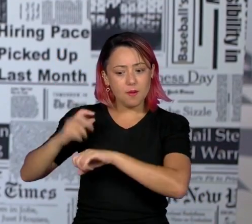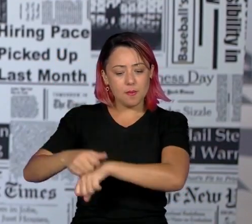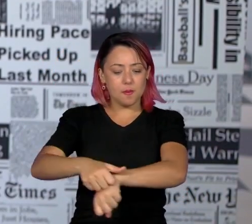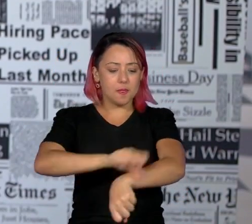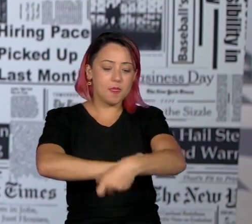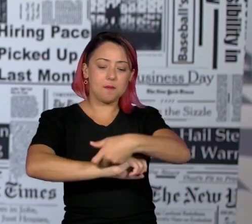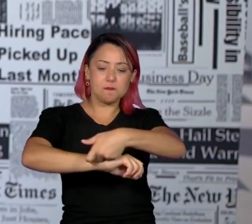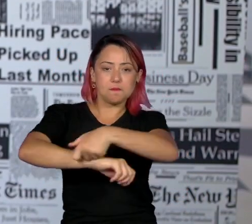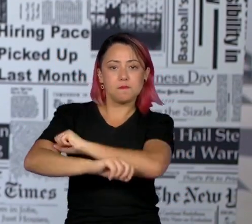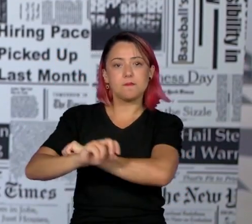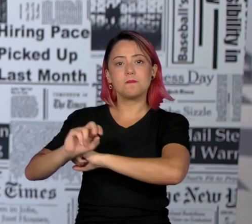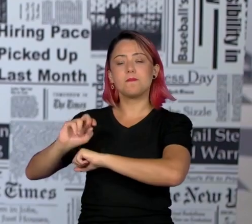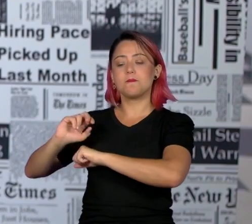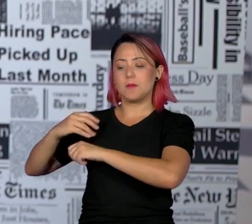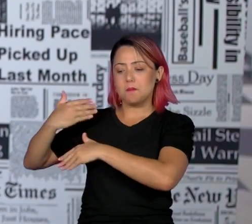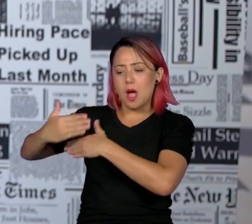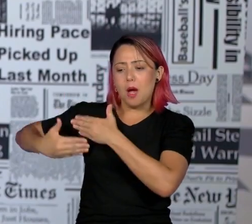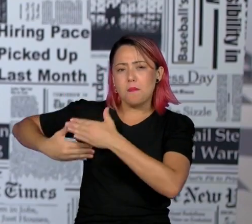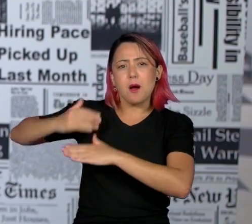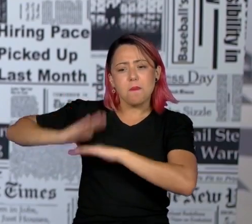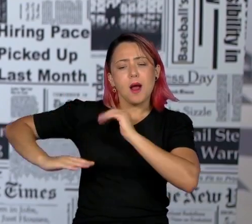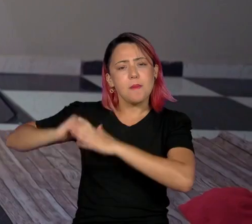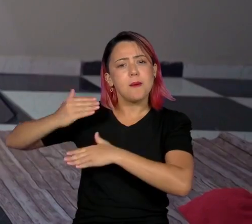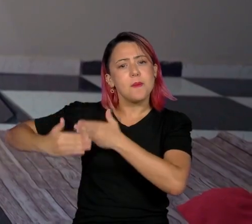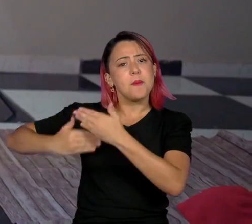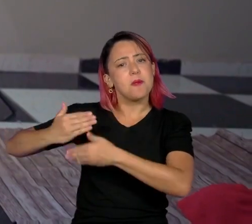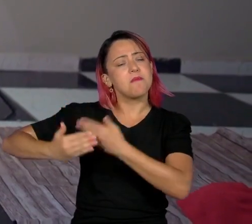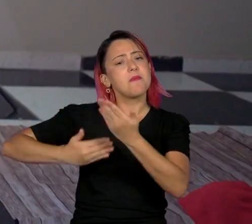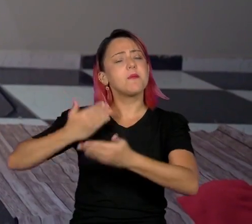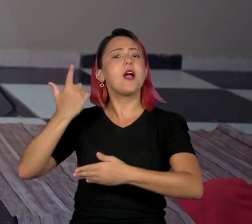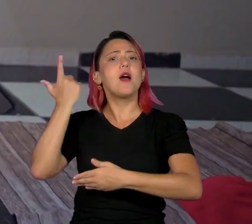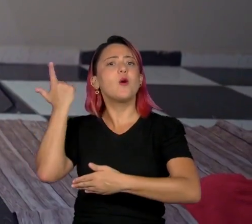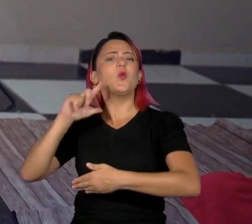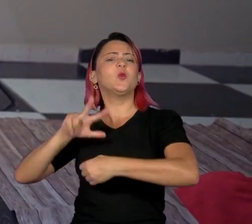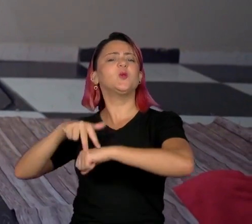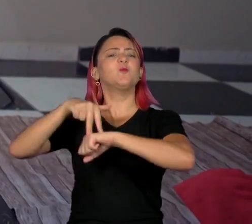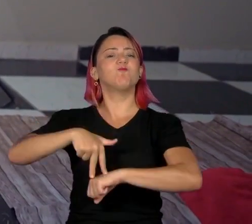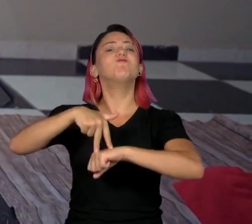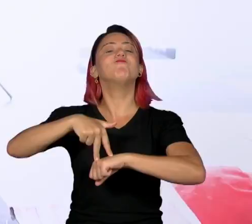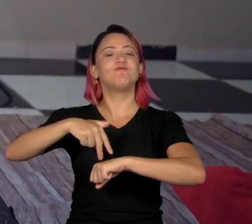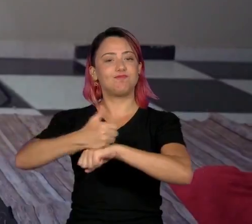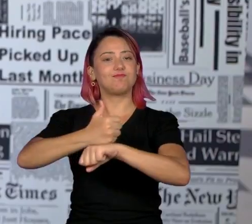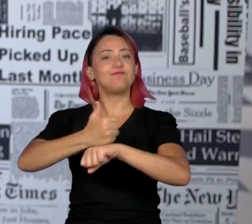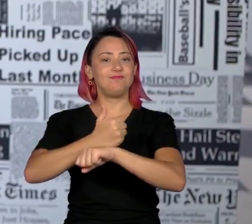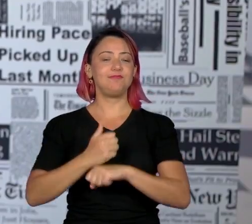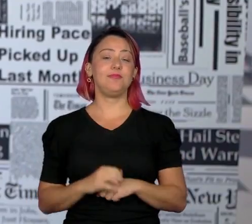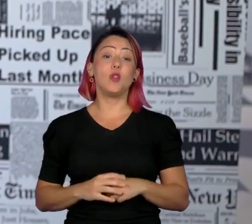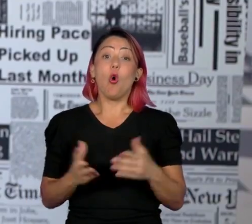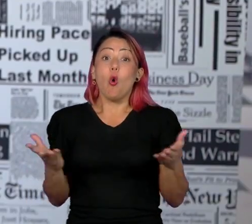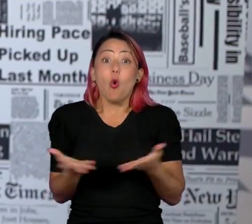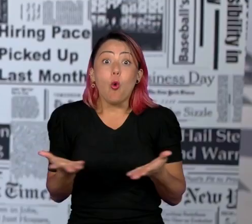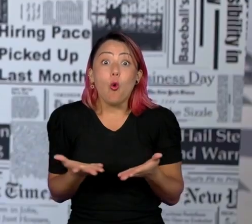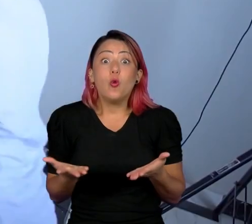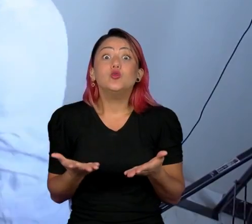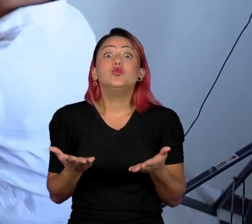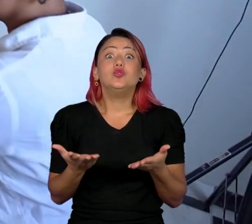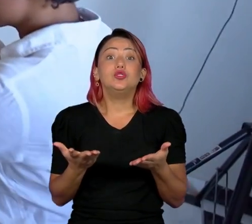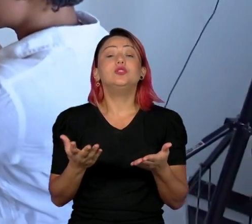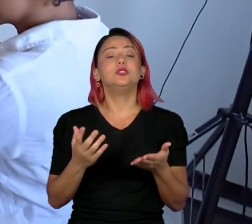fui e tornei isso uma realidade na minha vida. A fotografia para mim era um sonho, hoje já é uma